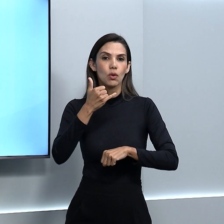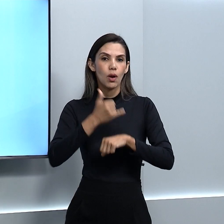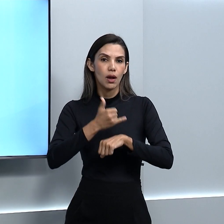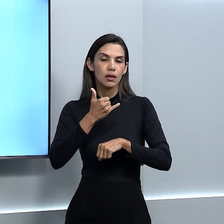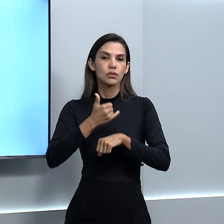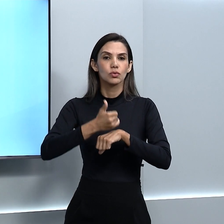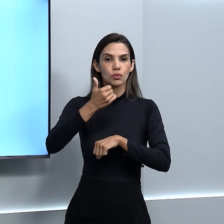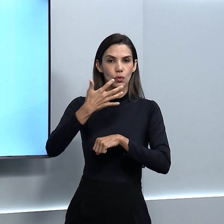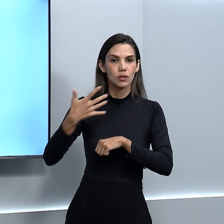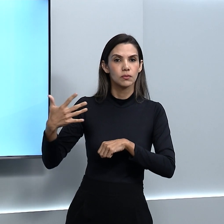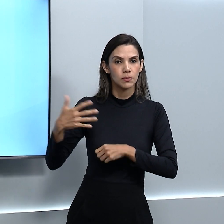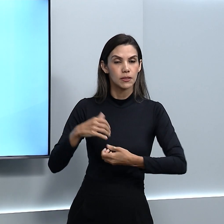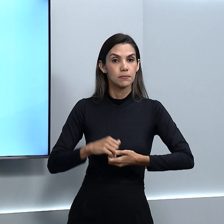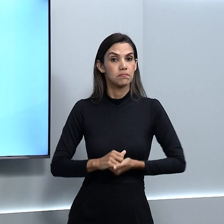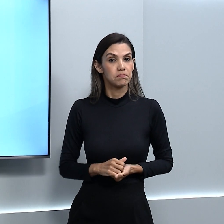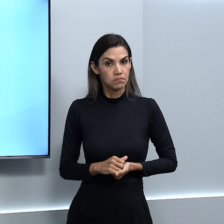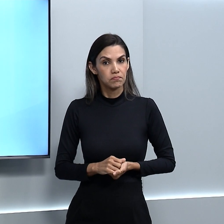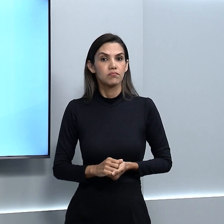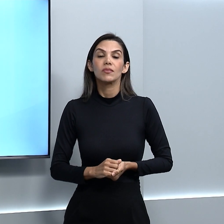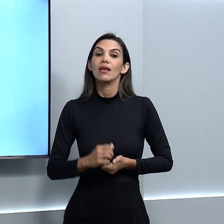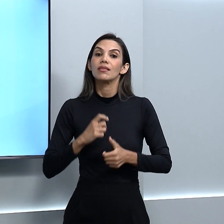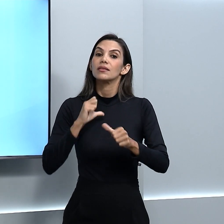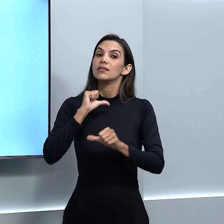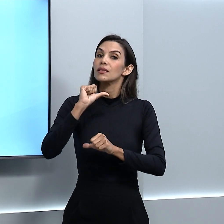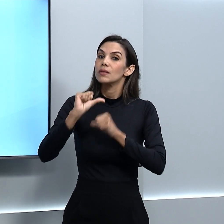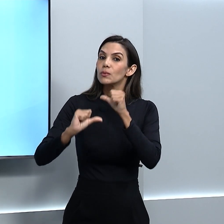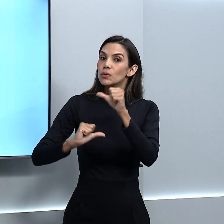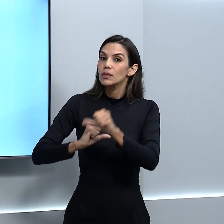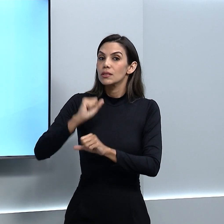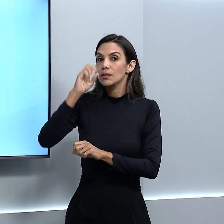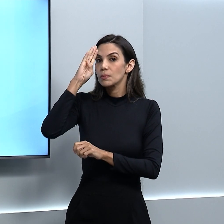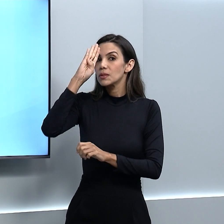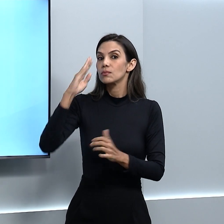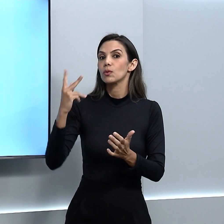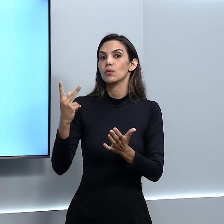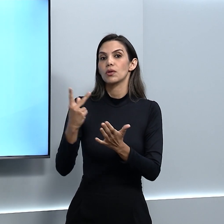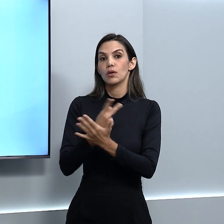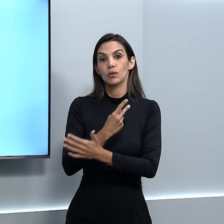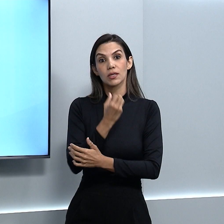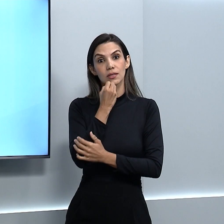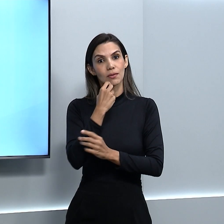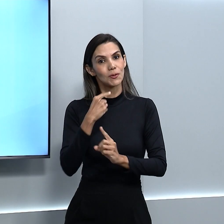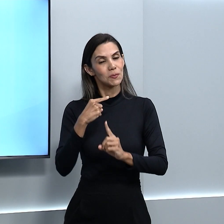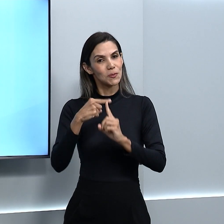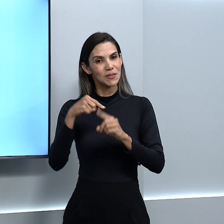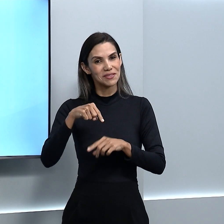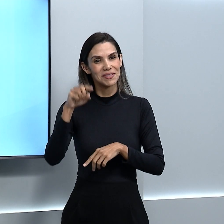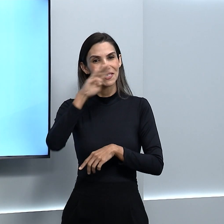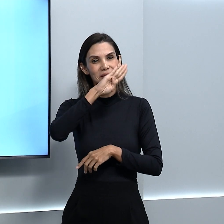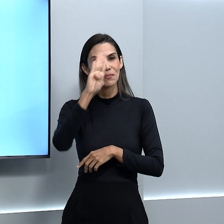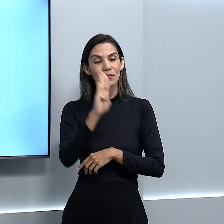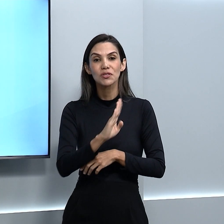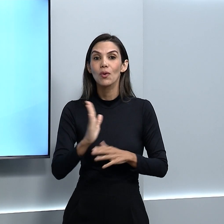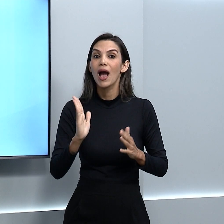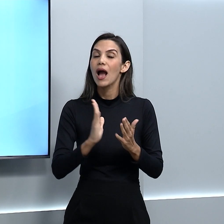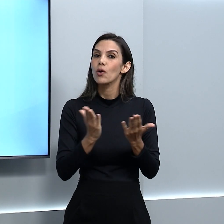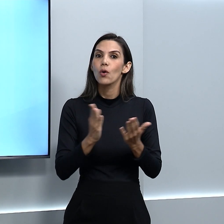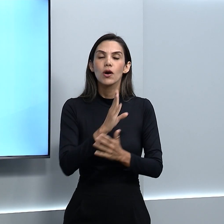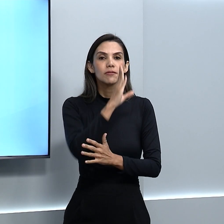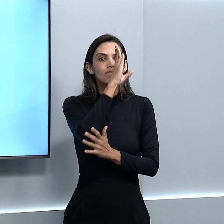do alumínio. Uma das principais mudanças, que são positivas para o Brasil, foi a isenção total